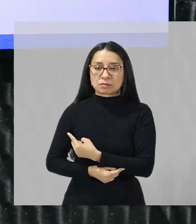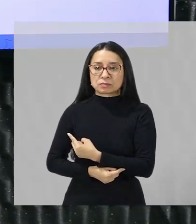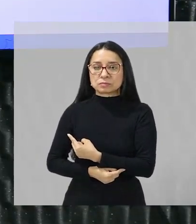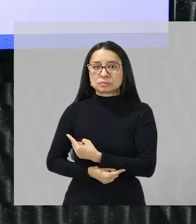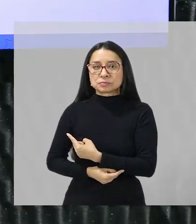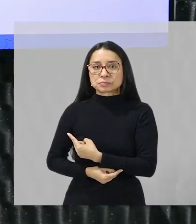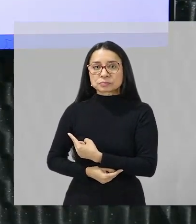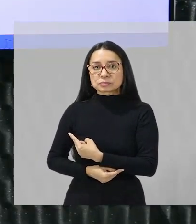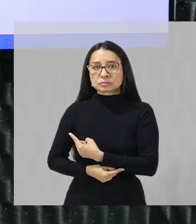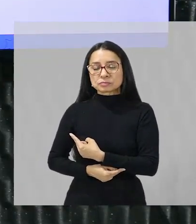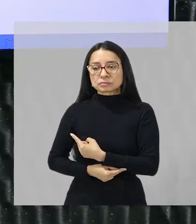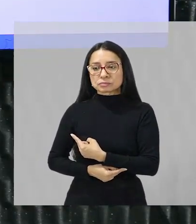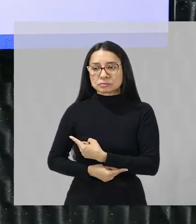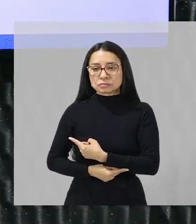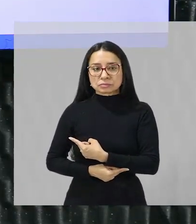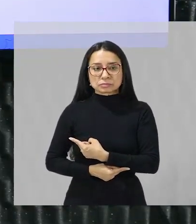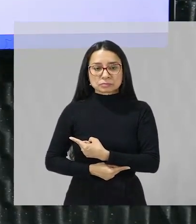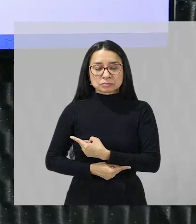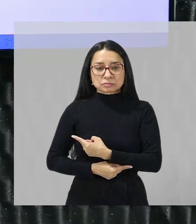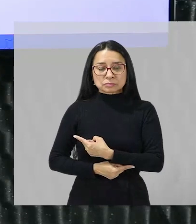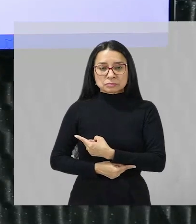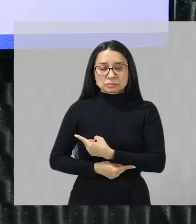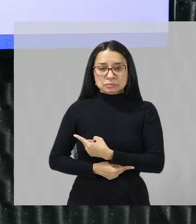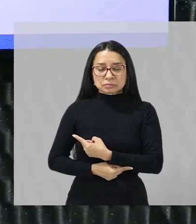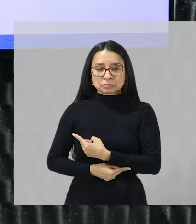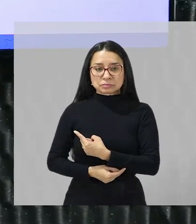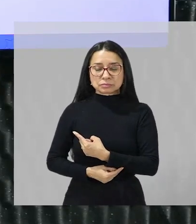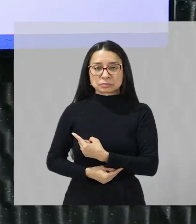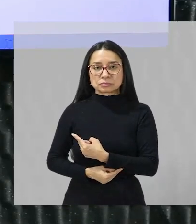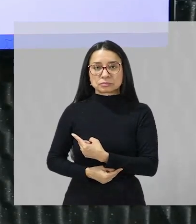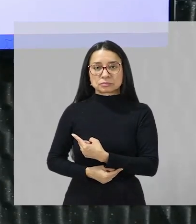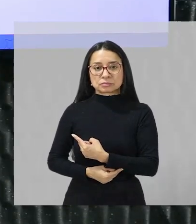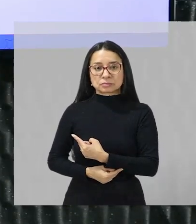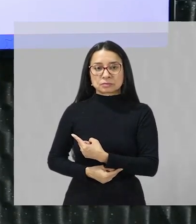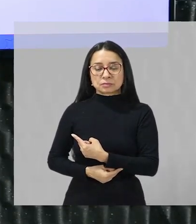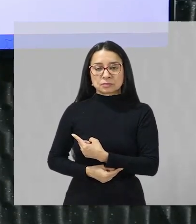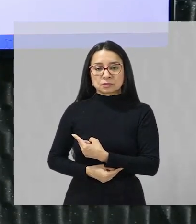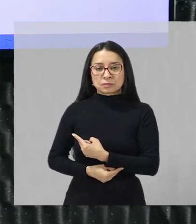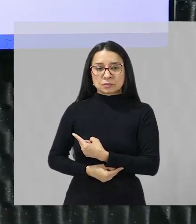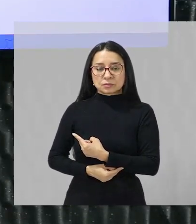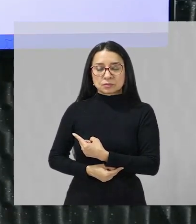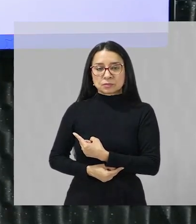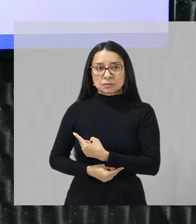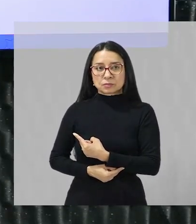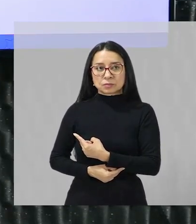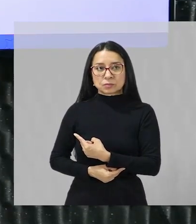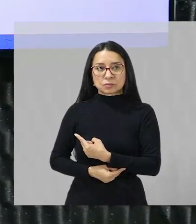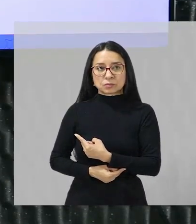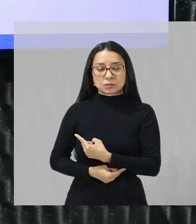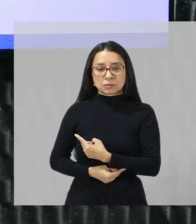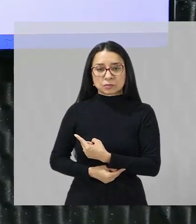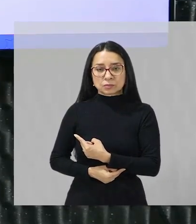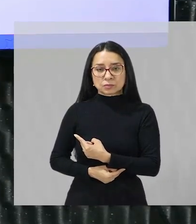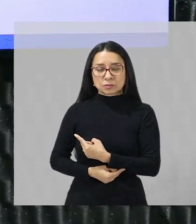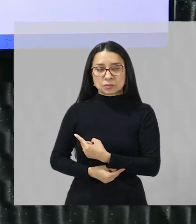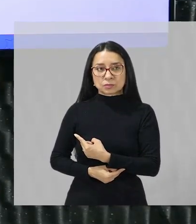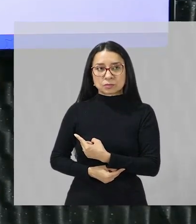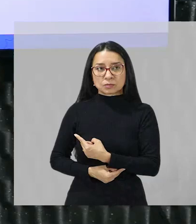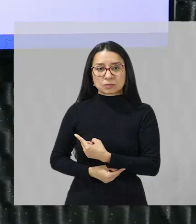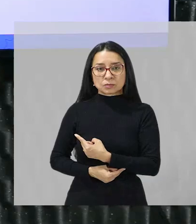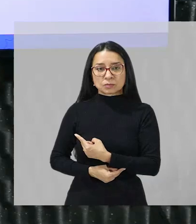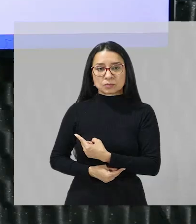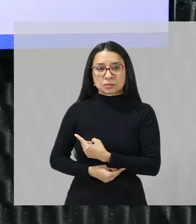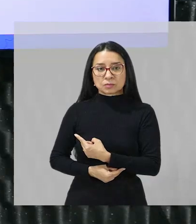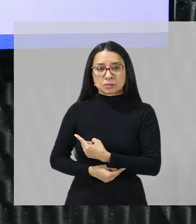nesse público, sem dúvida nenhuma. Mas isso não é a causa. Não é isso que faz com que eles se reúnam. Não é isso que faz com que eles tentem